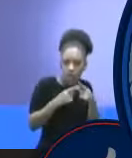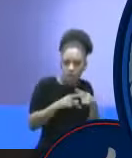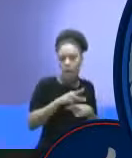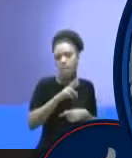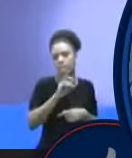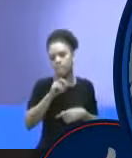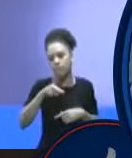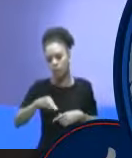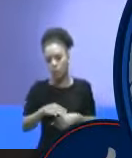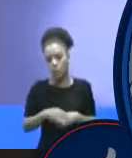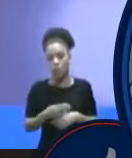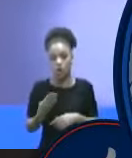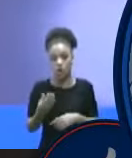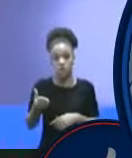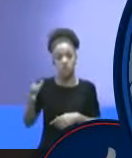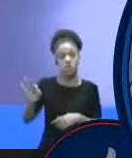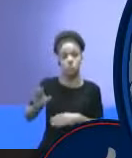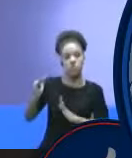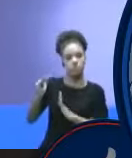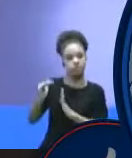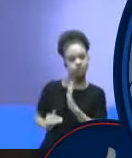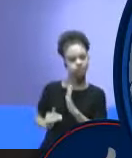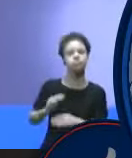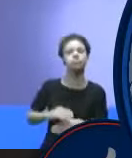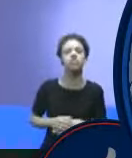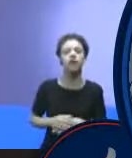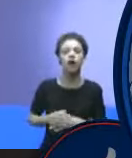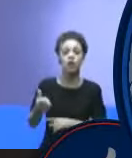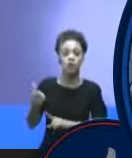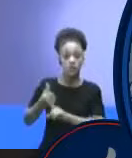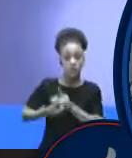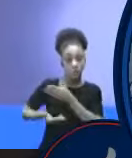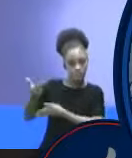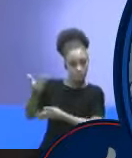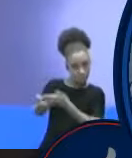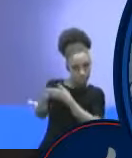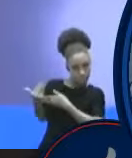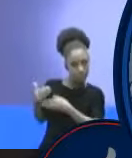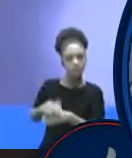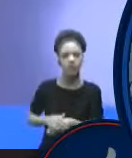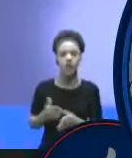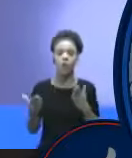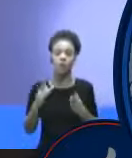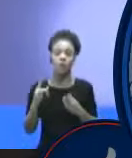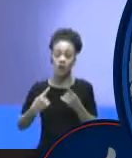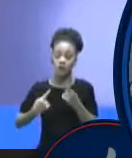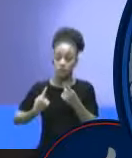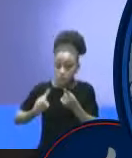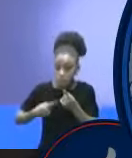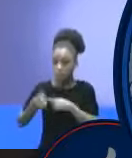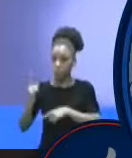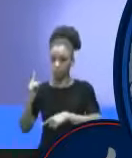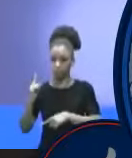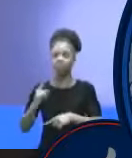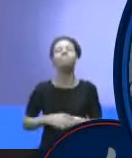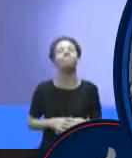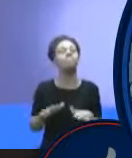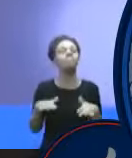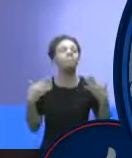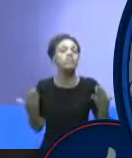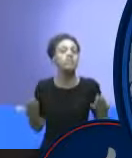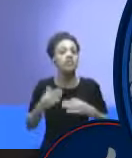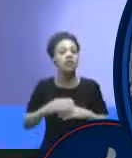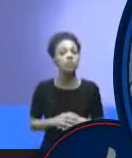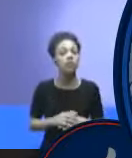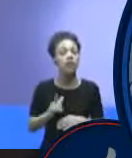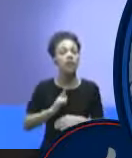diminuiu 46% no último trimestre do ano passado, comparado com o período anterior. Então,